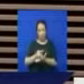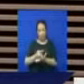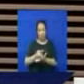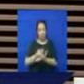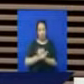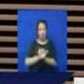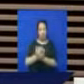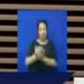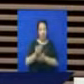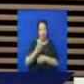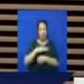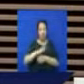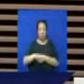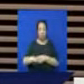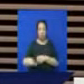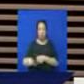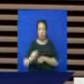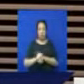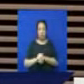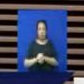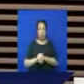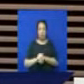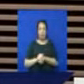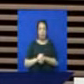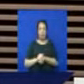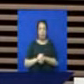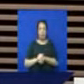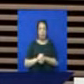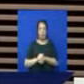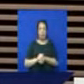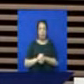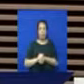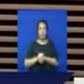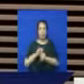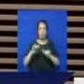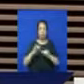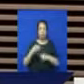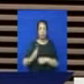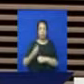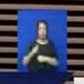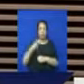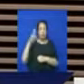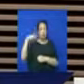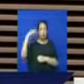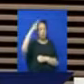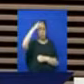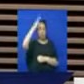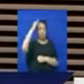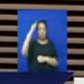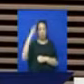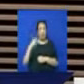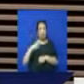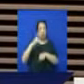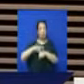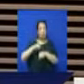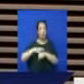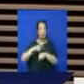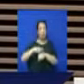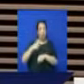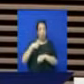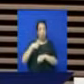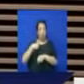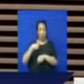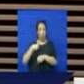presença do vereador Júlio César e dizer aqui, por questão de justiça, que quando recebi o convite para